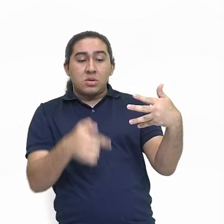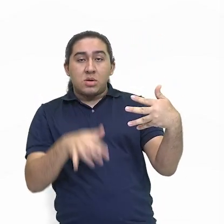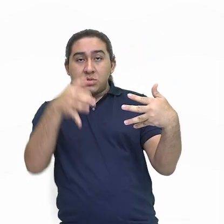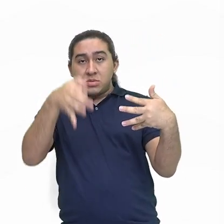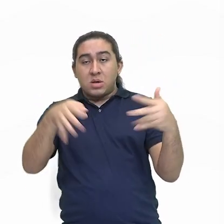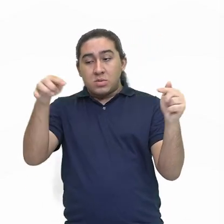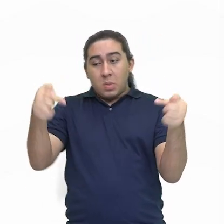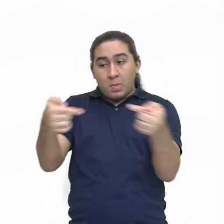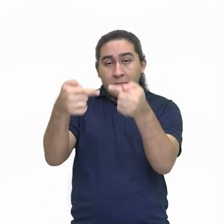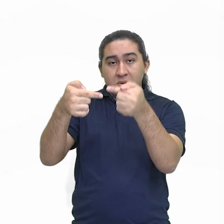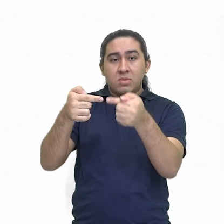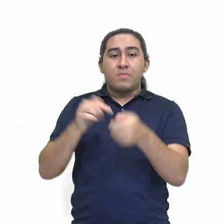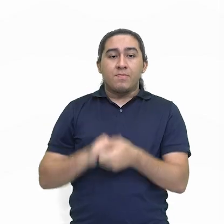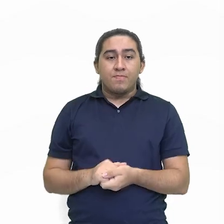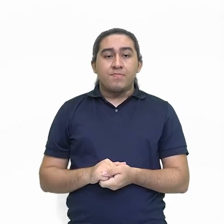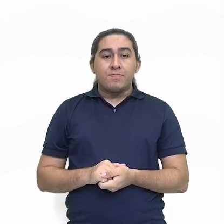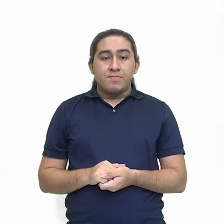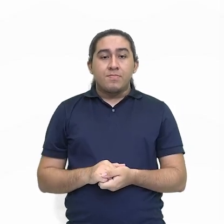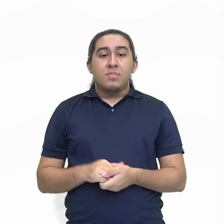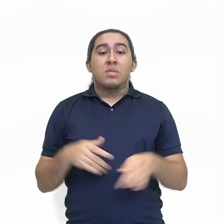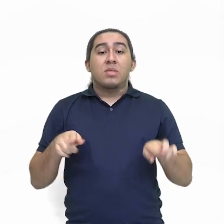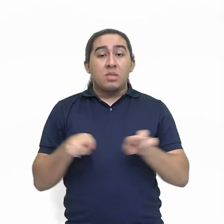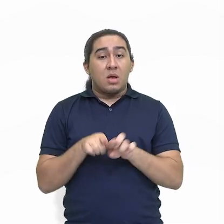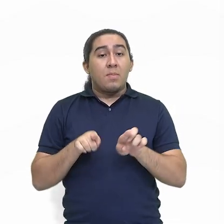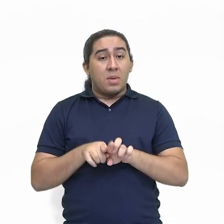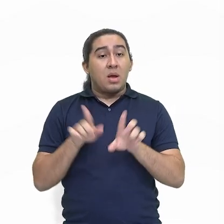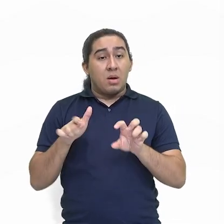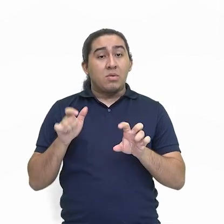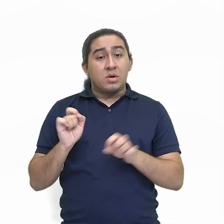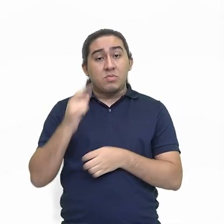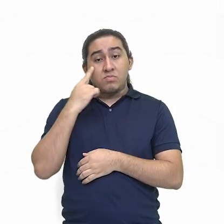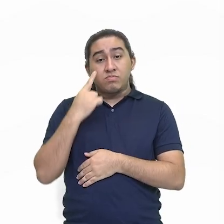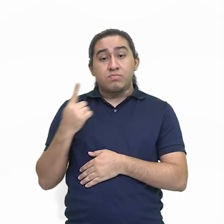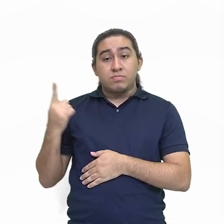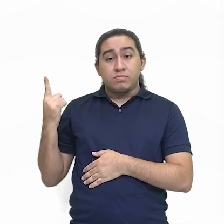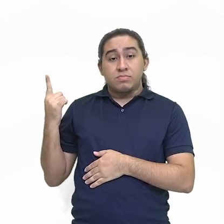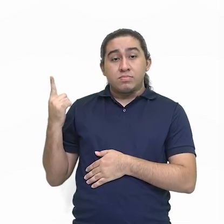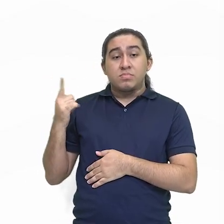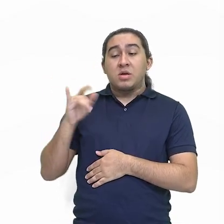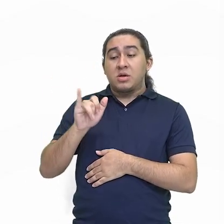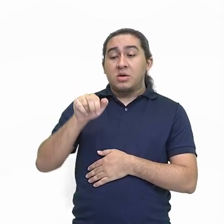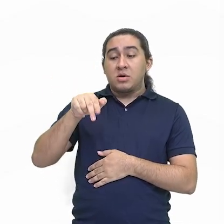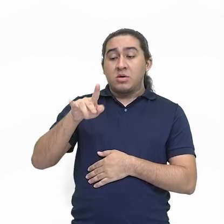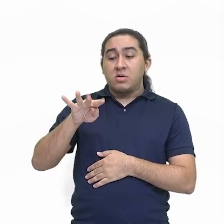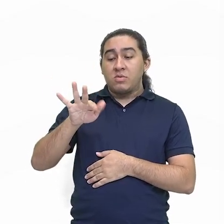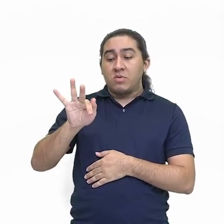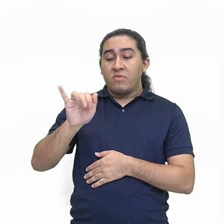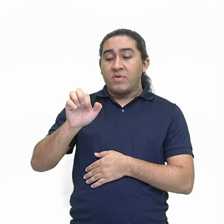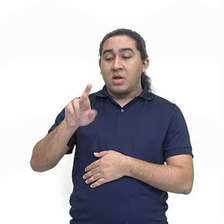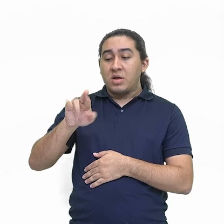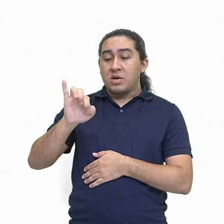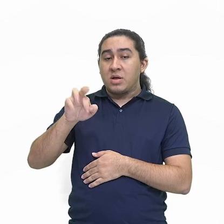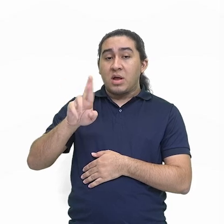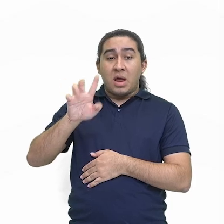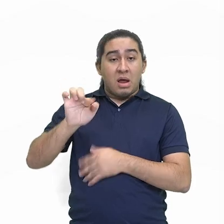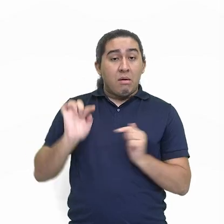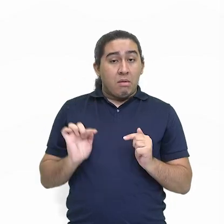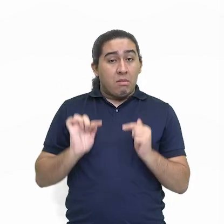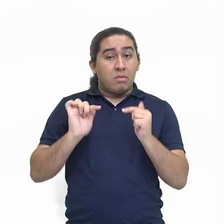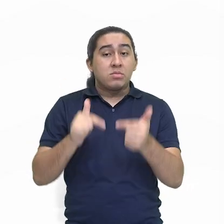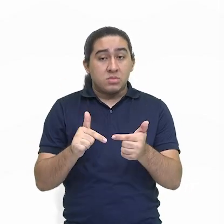acontecendo. A inferência significa deduzir e inferir, né, que está relacionada à